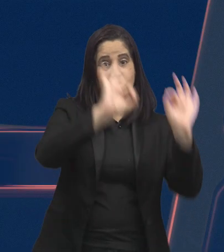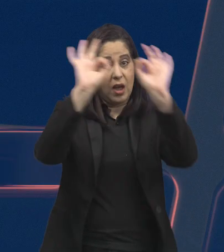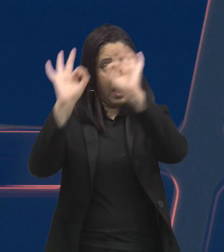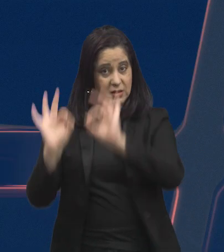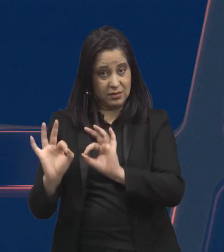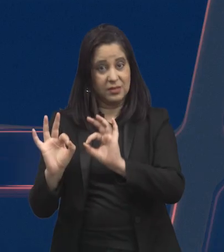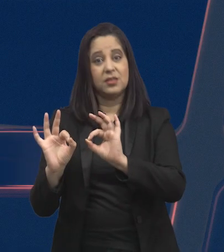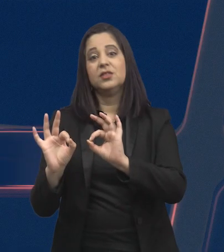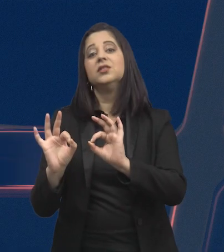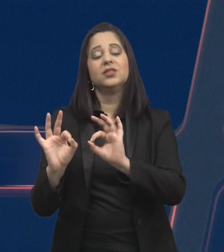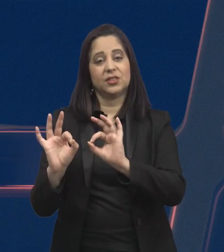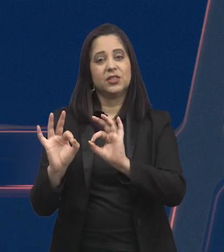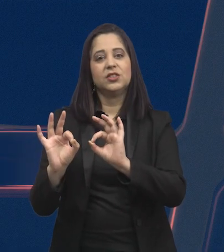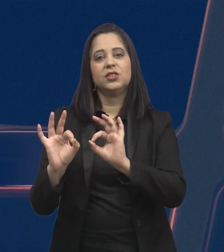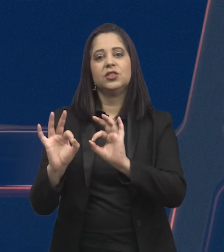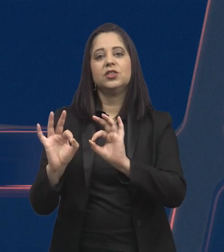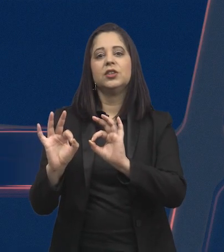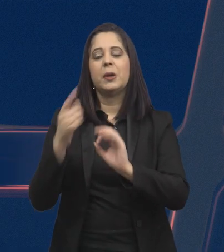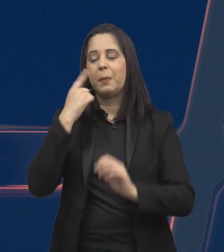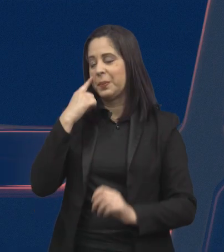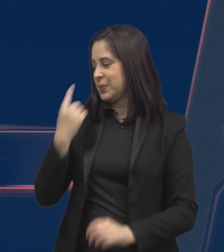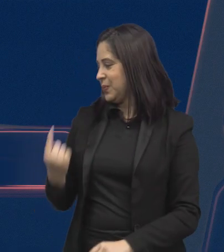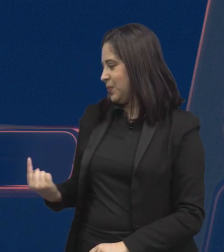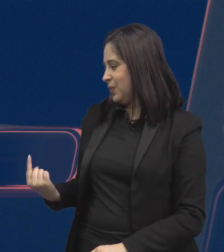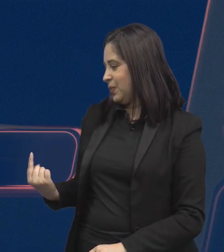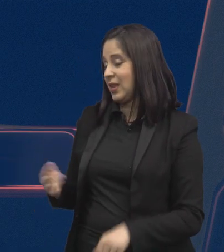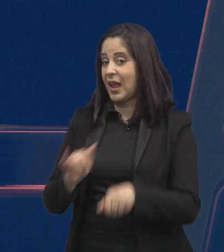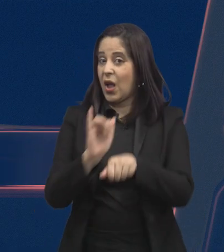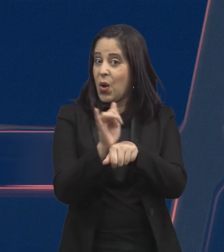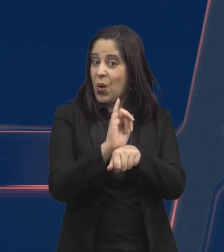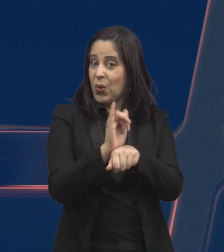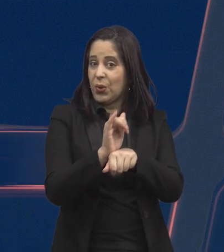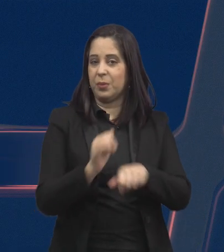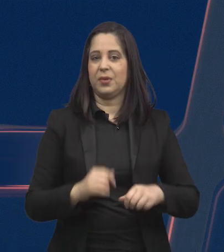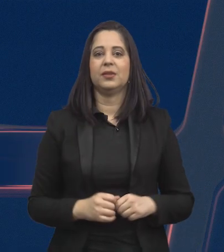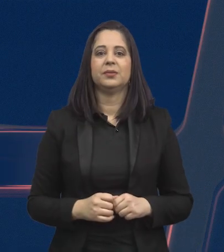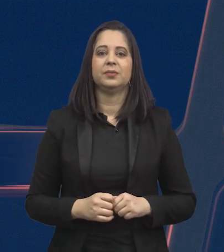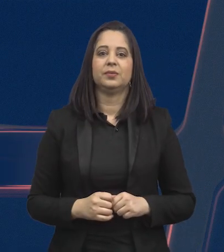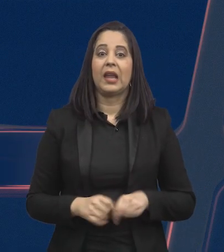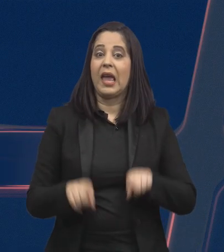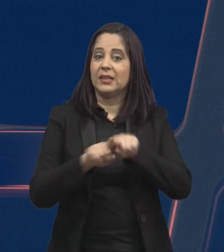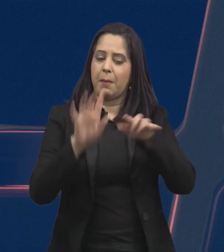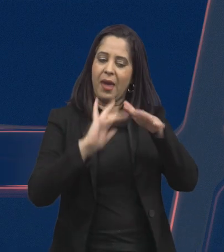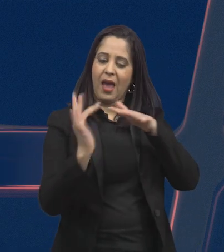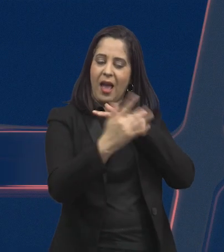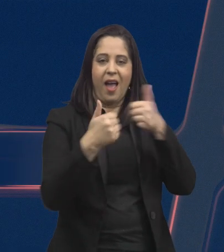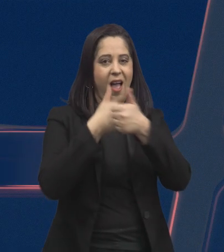pode acompanhar a programação da TV Câmara em @TV Câmara SJC no